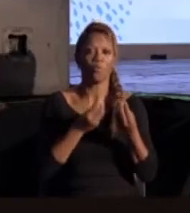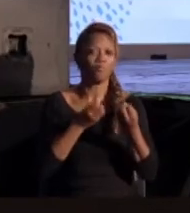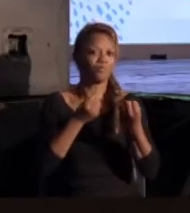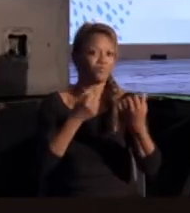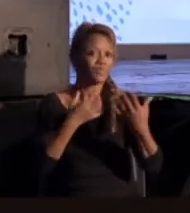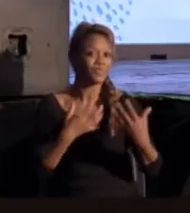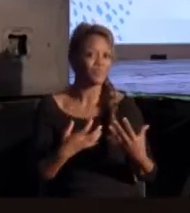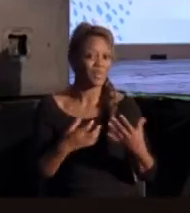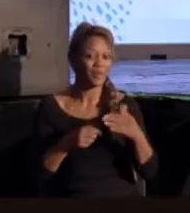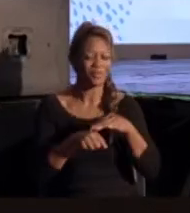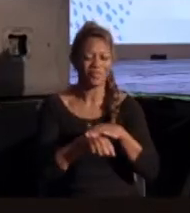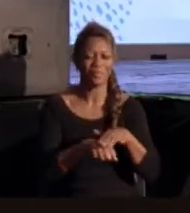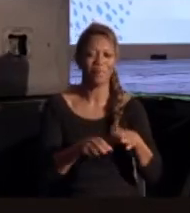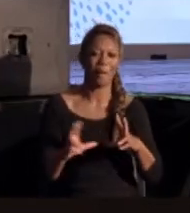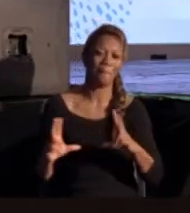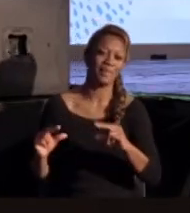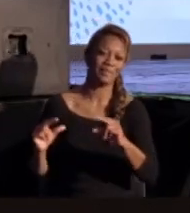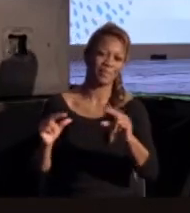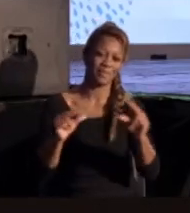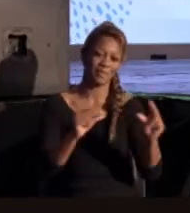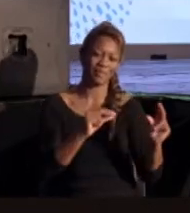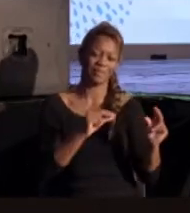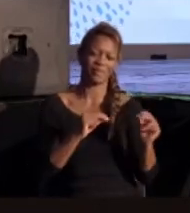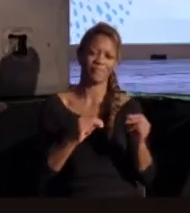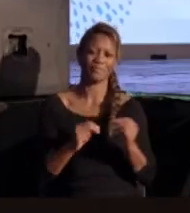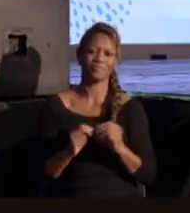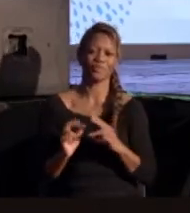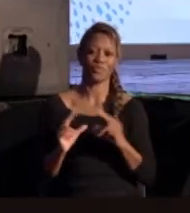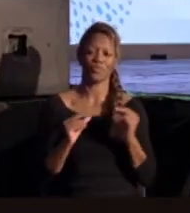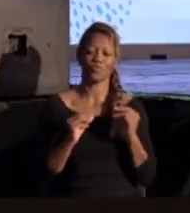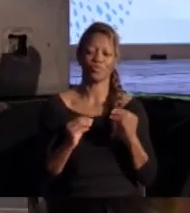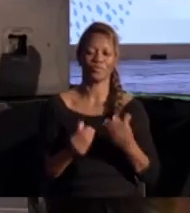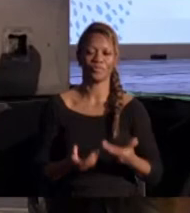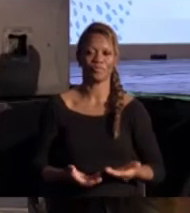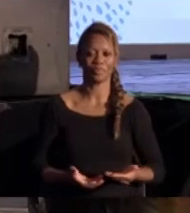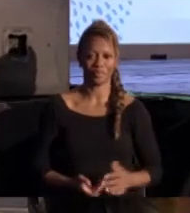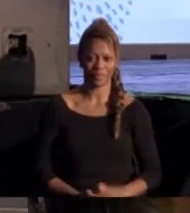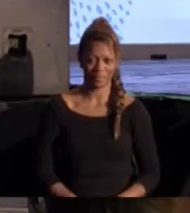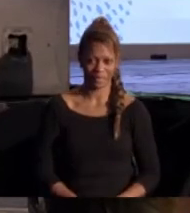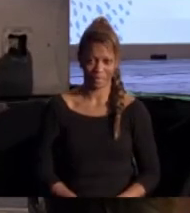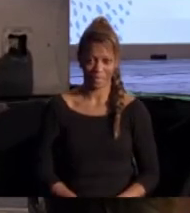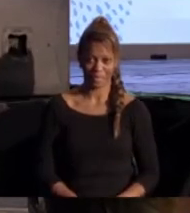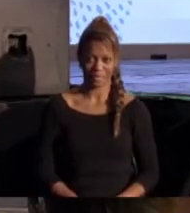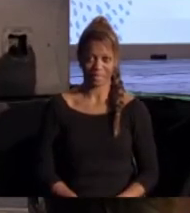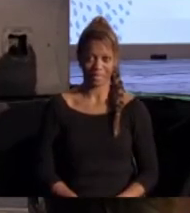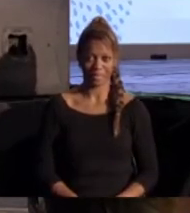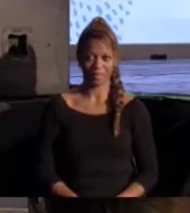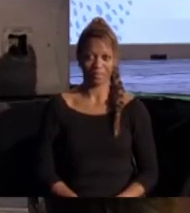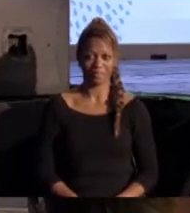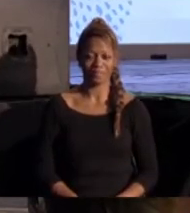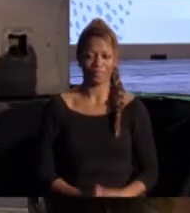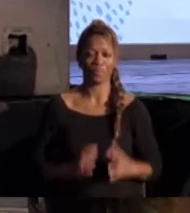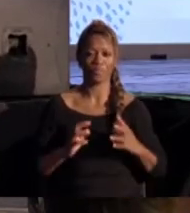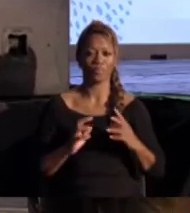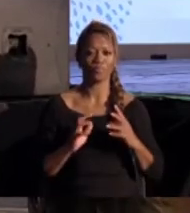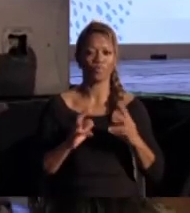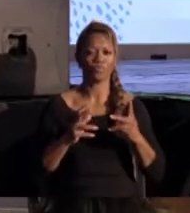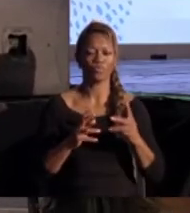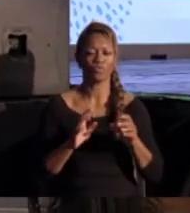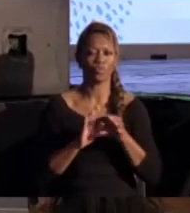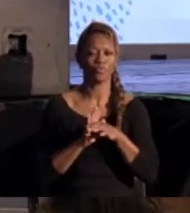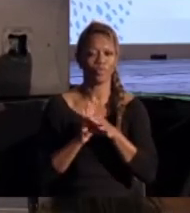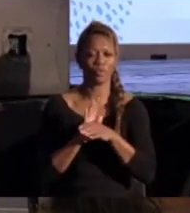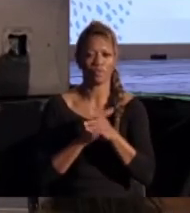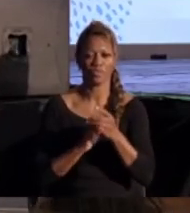vai conversar bastante e fala bastante para a gente sobre isso, e a relação disso com todo o conceito